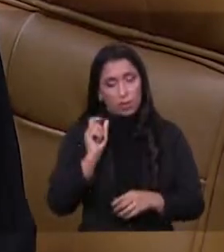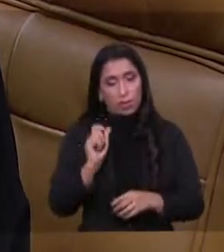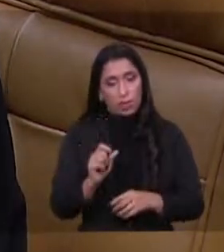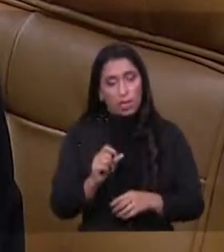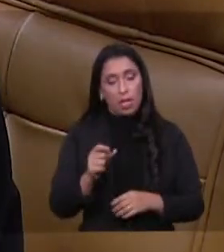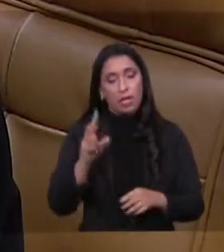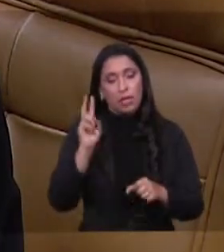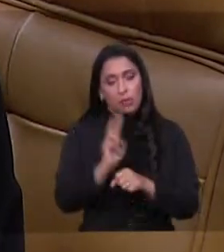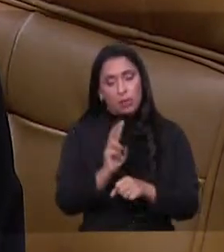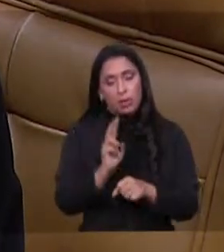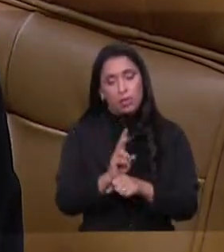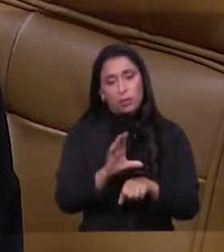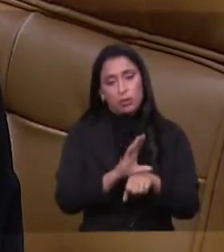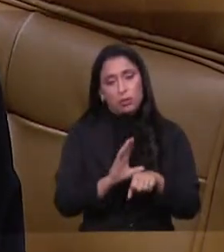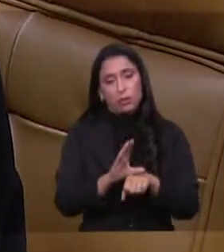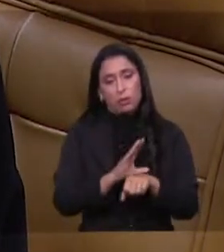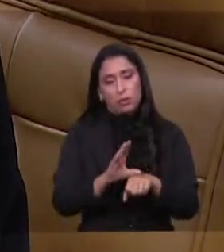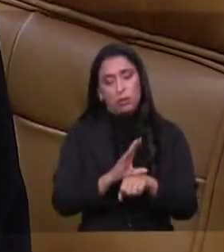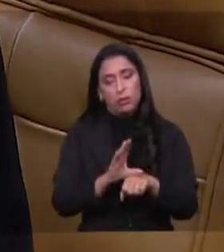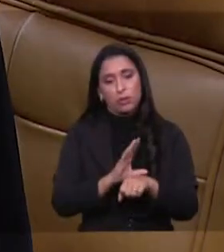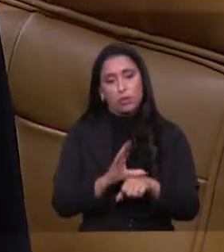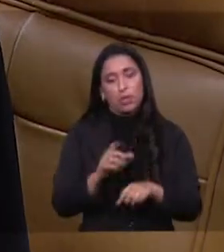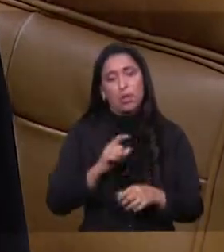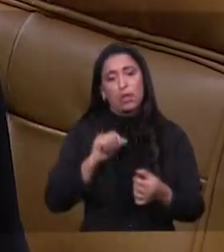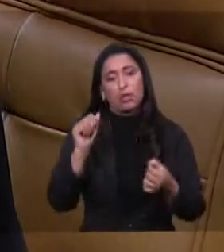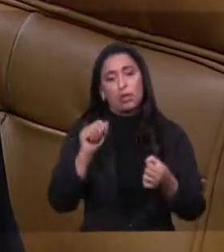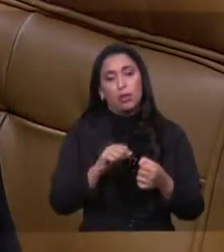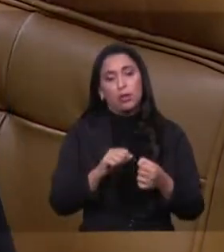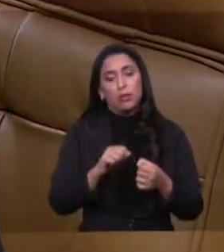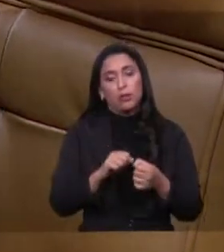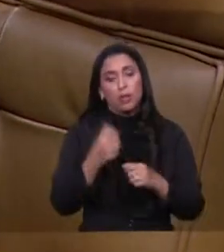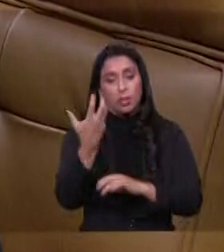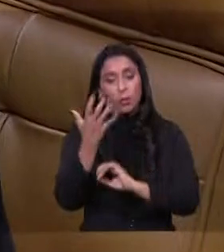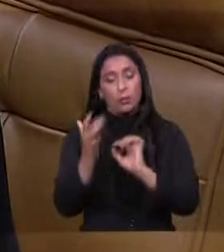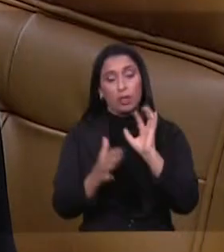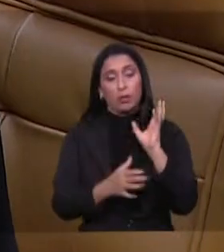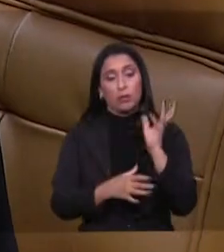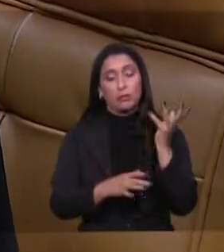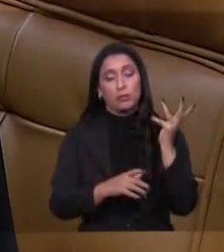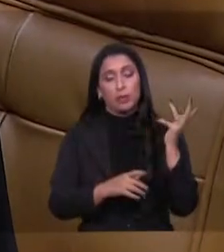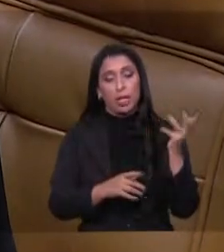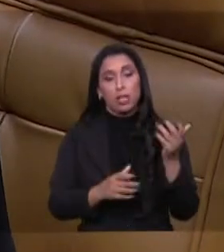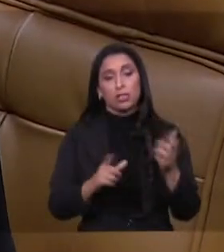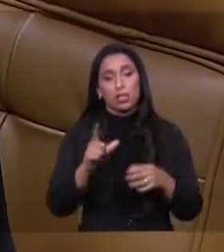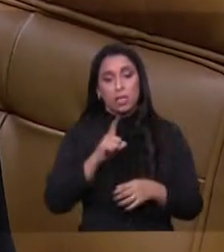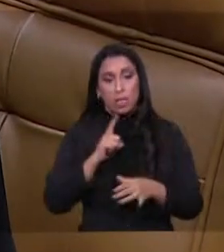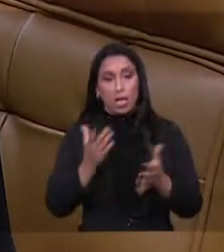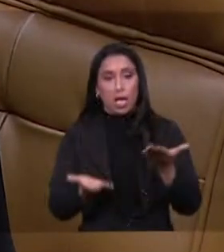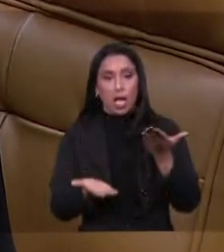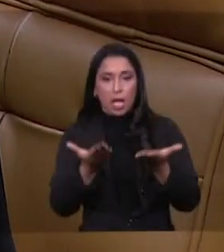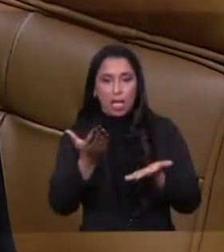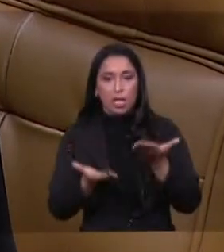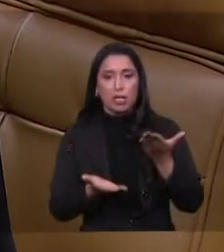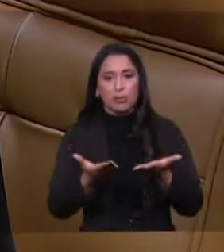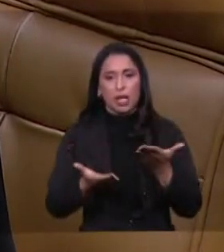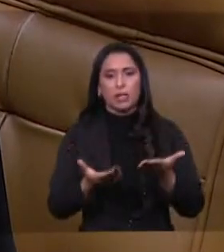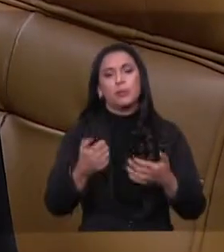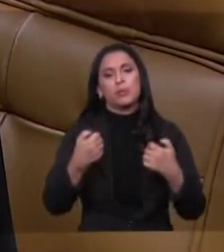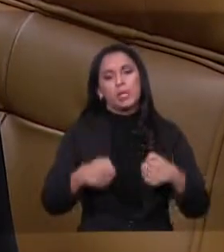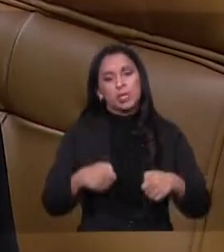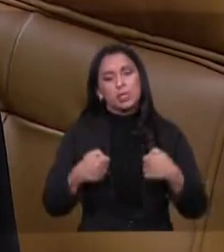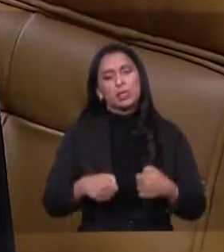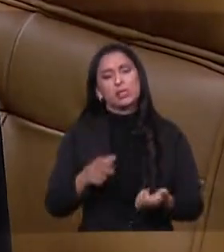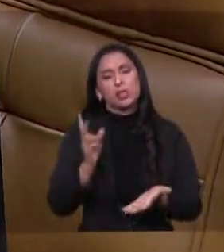mesma proteção constitucional conferida ao meio ambiente ecologicamente equilibrado, inexistindo prevalência a